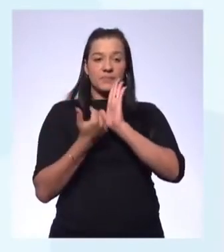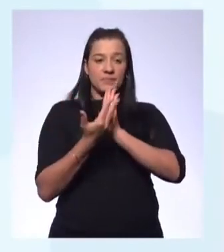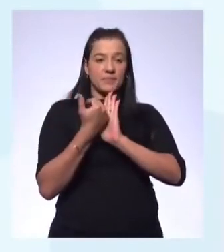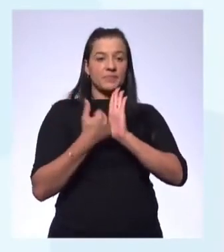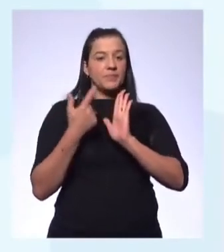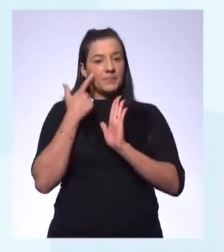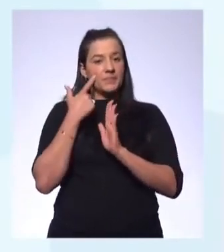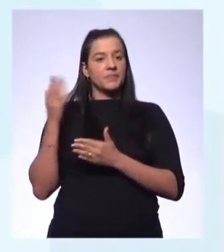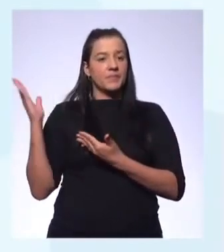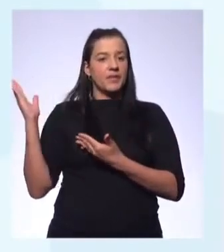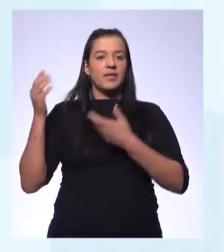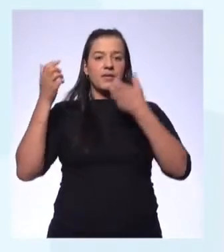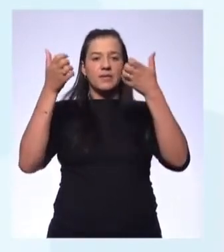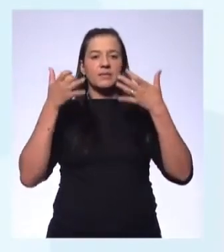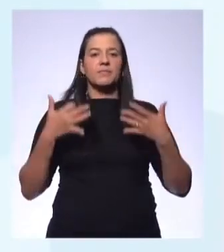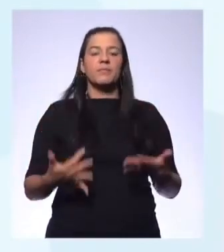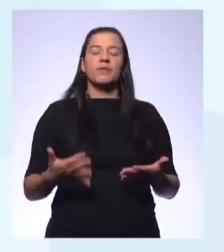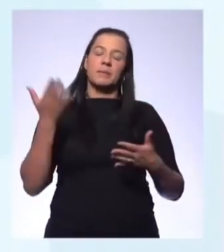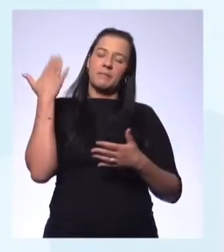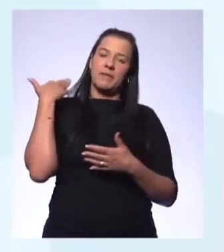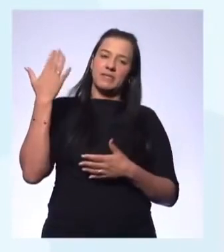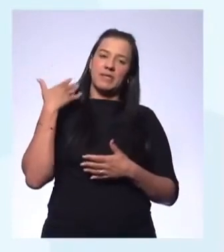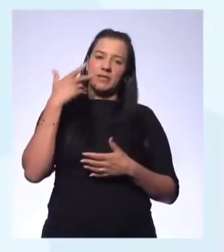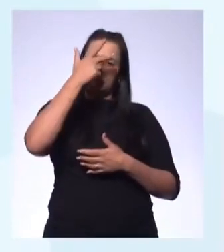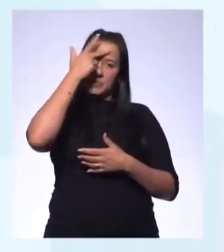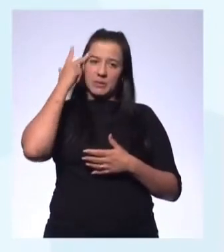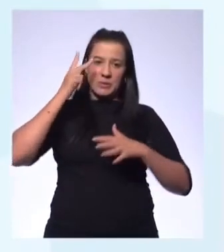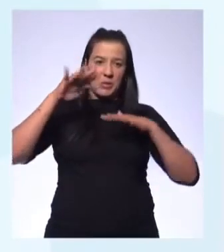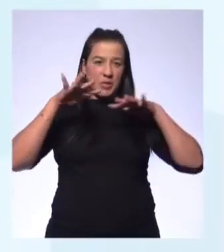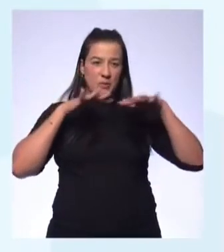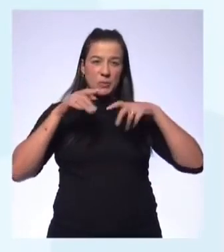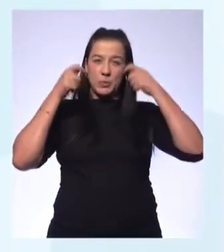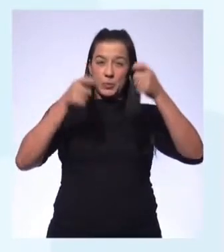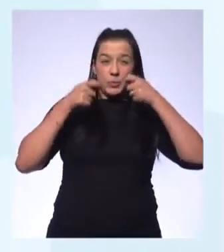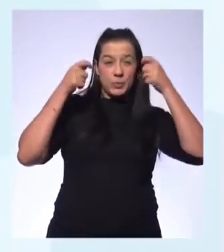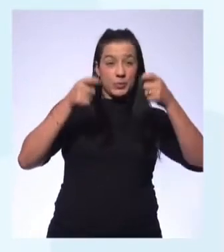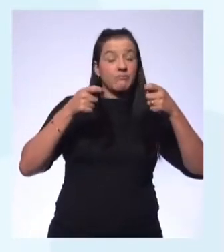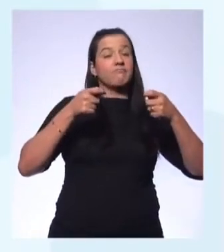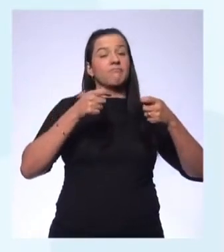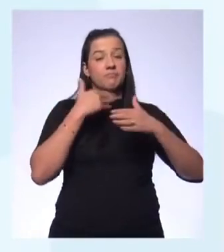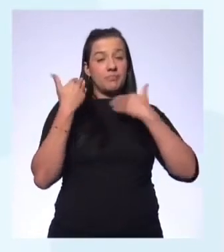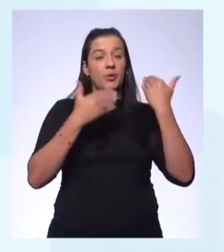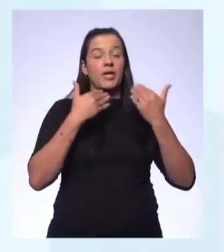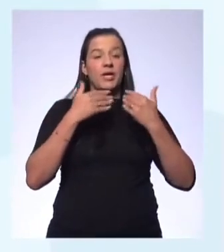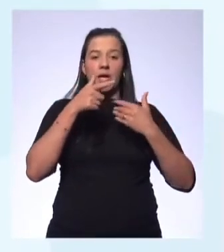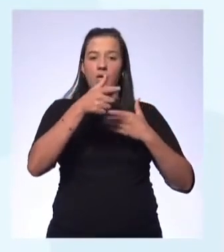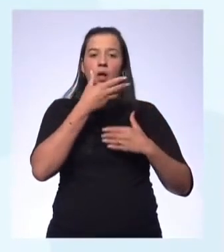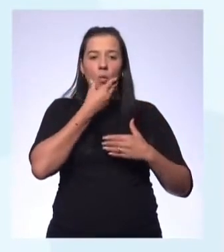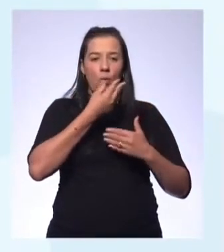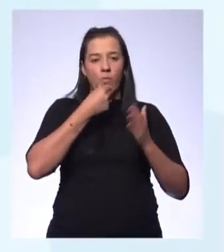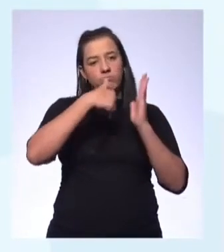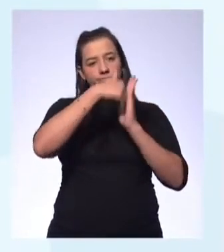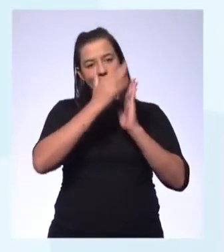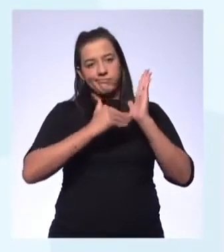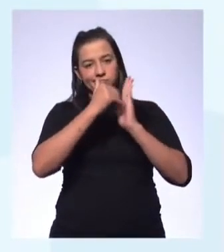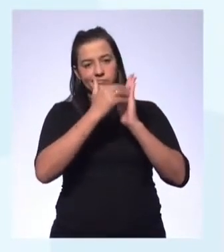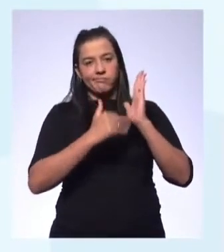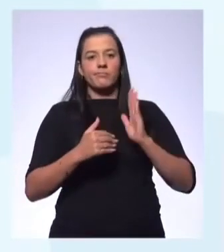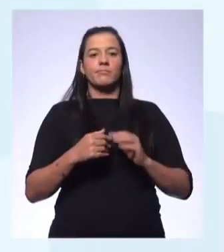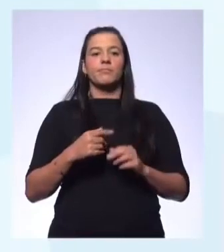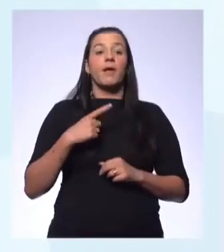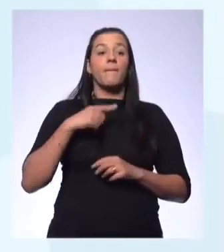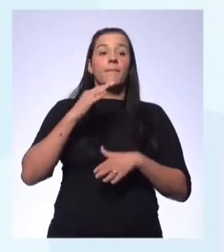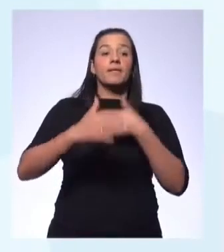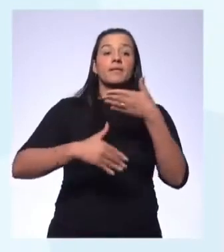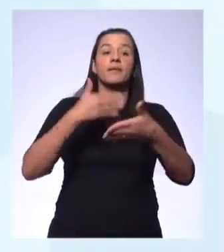pintura, retrata o massacre de Peterloo. Mesmo assim, né, em 1824, o